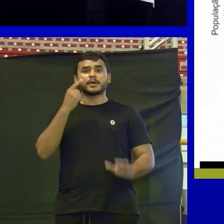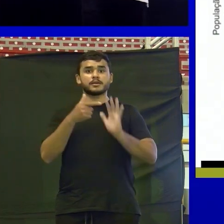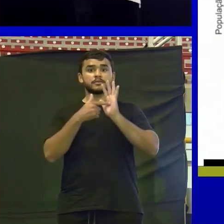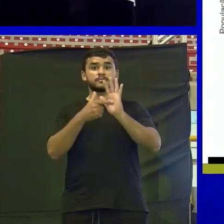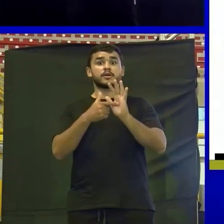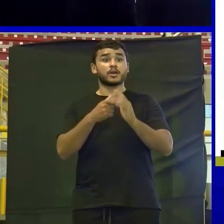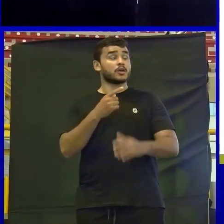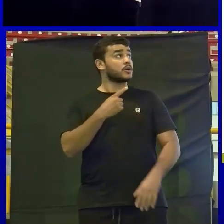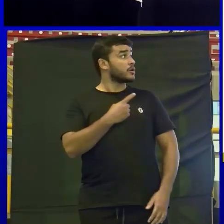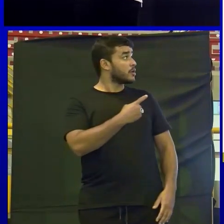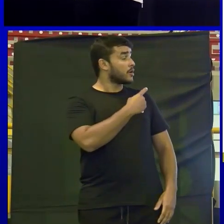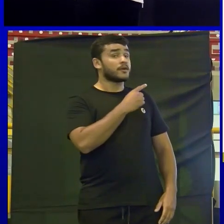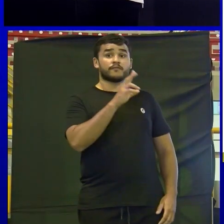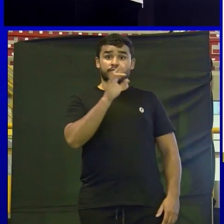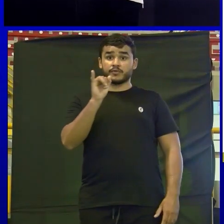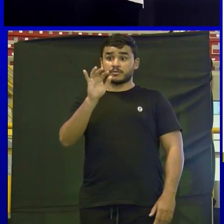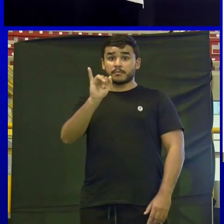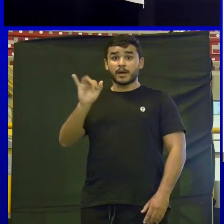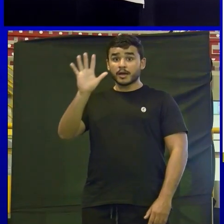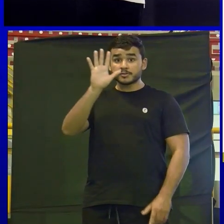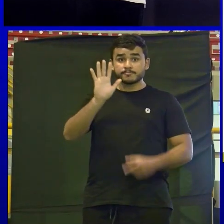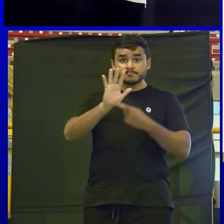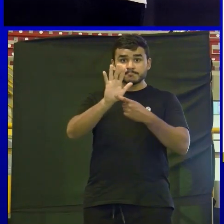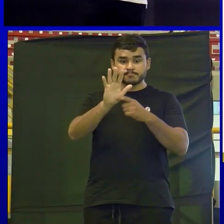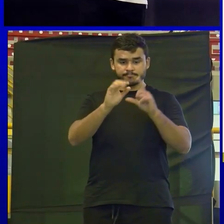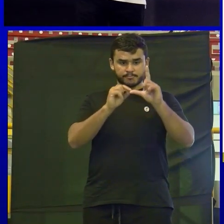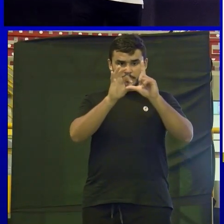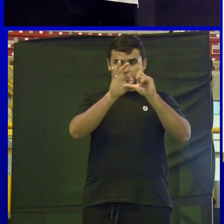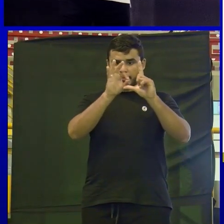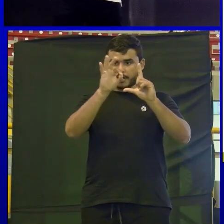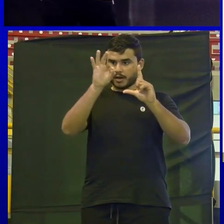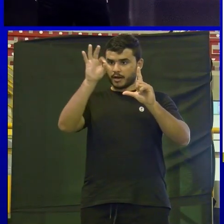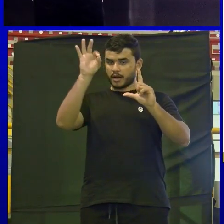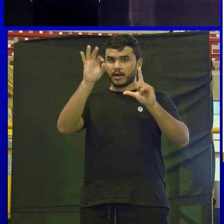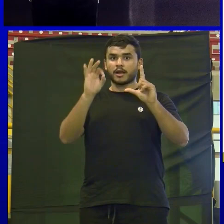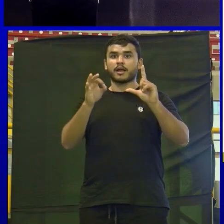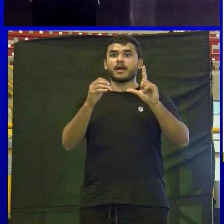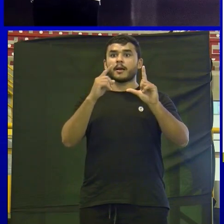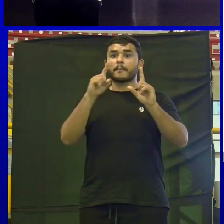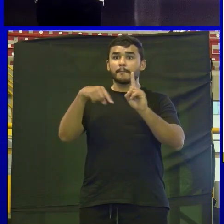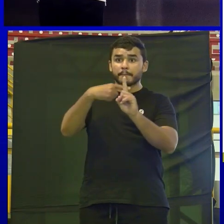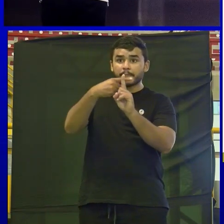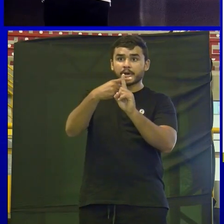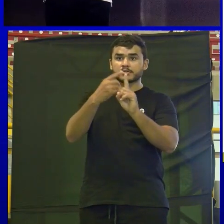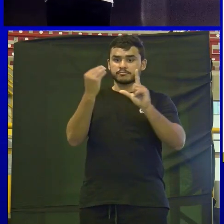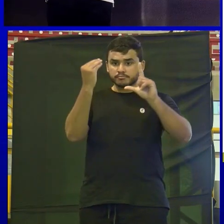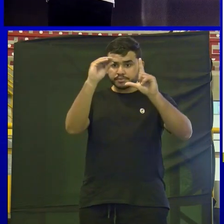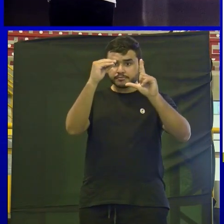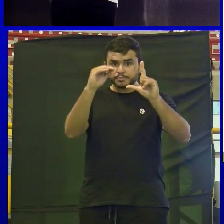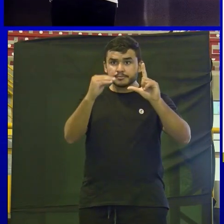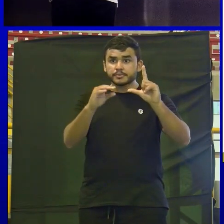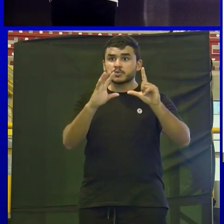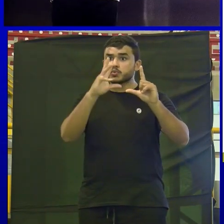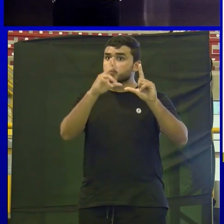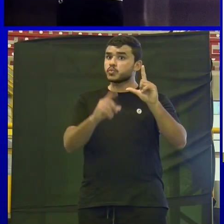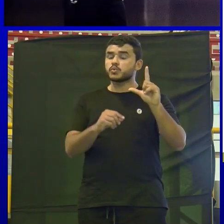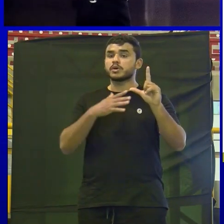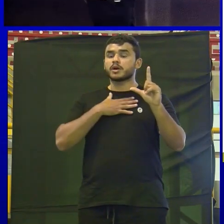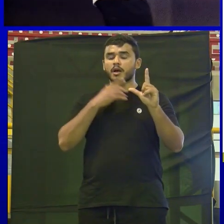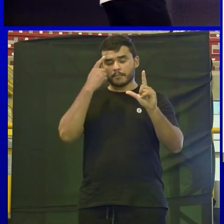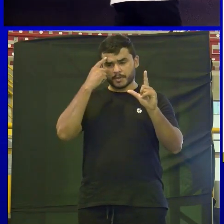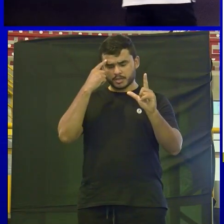Eu vou aproveitar a imagem que a questão me deu e vou completar a imagem com a minha